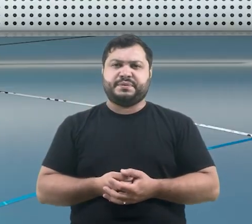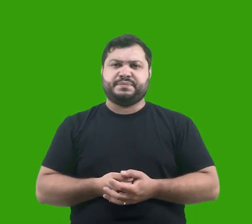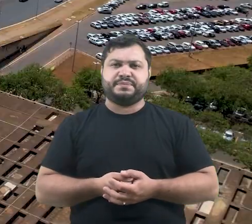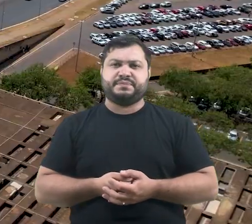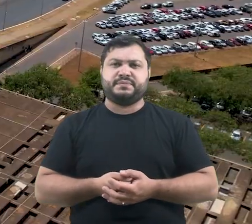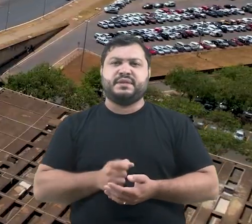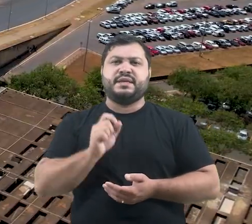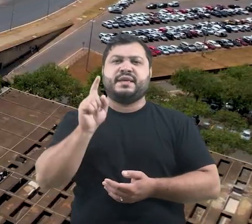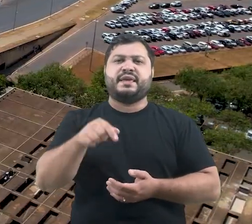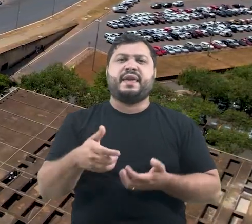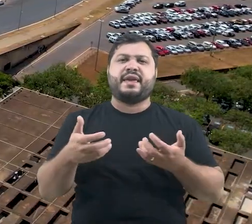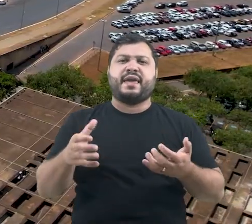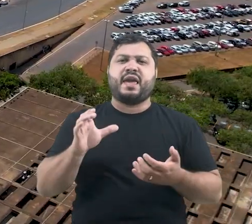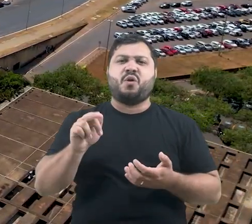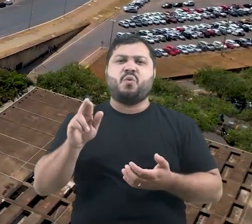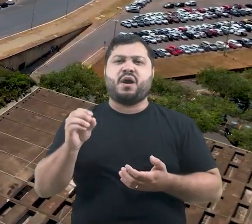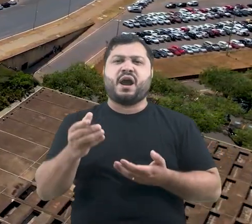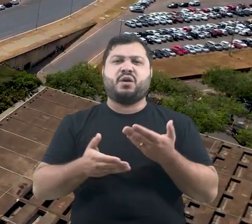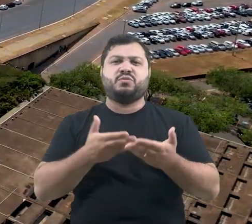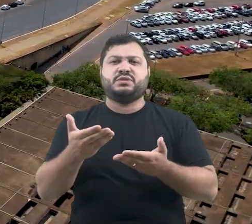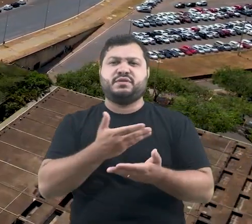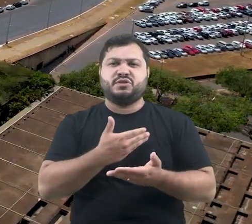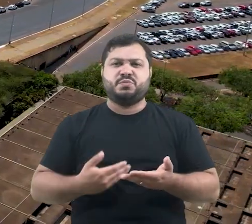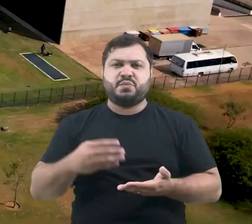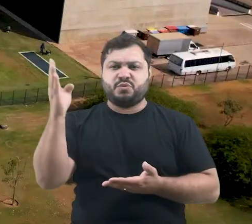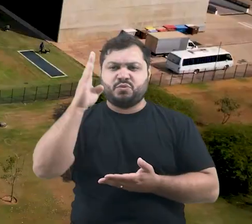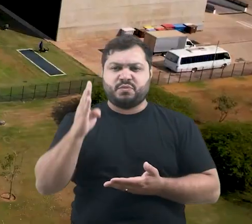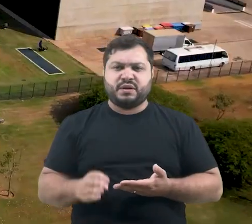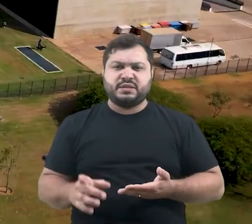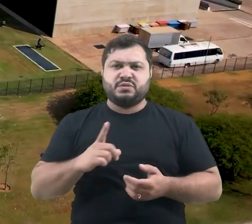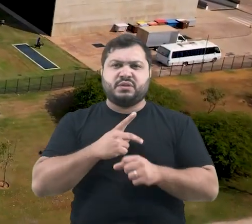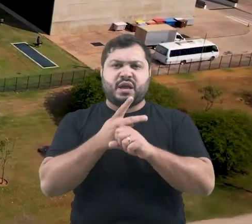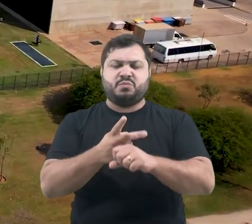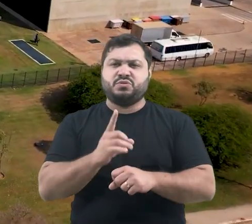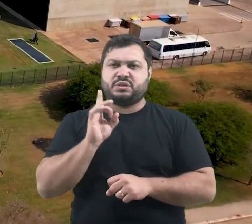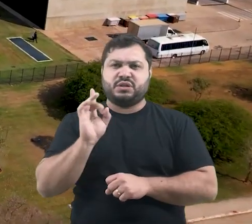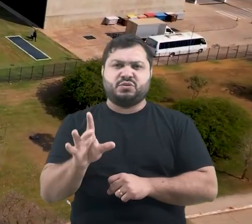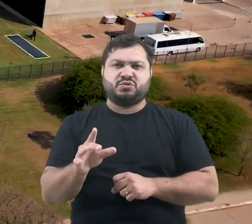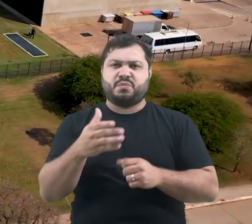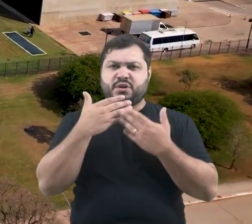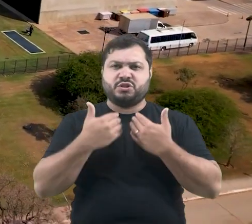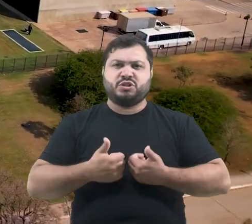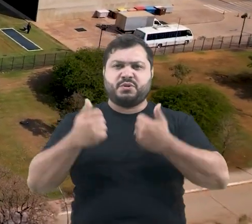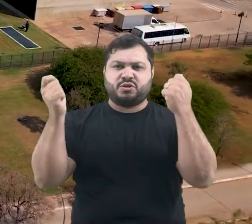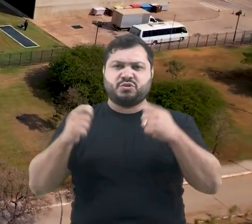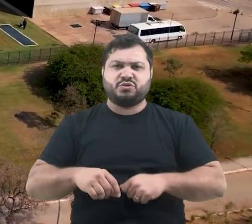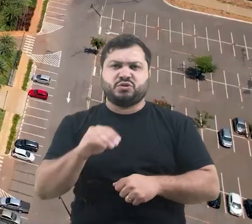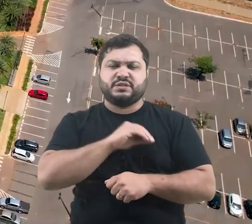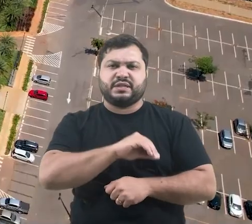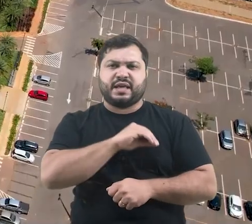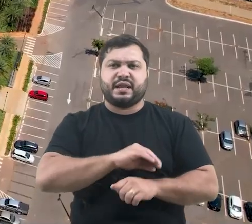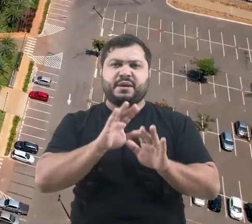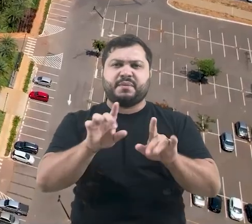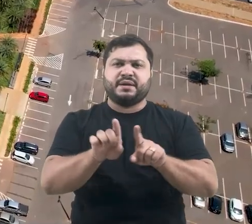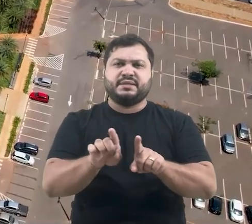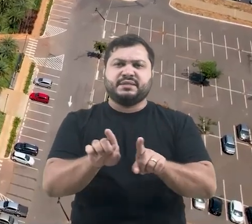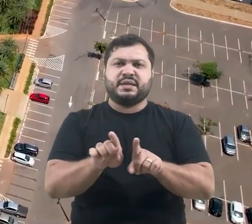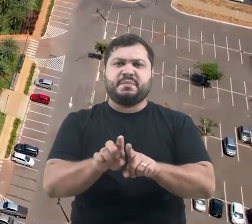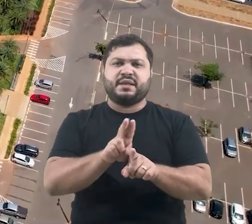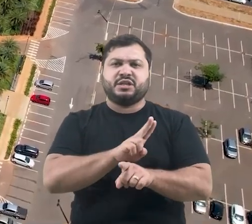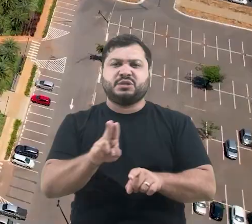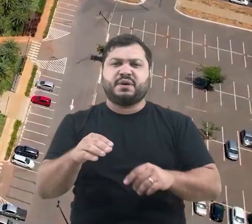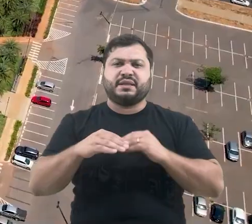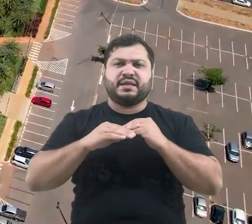agora. Quem almeja um cargo no serviço público no Brasil está em busca não somente de melhores condições salariais,